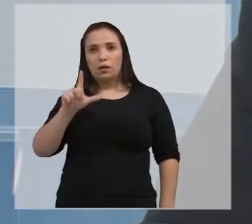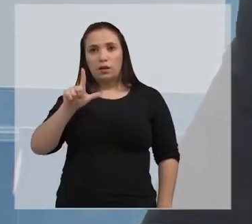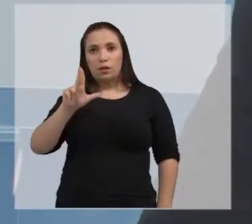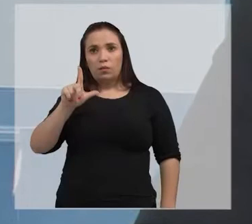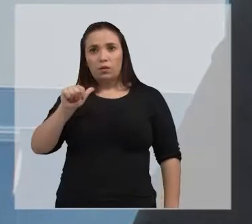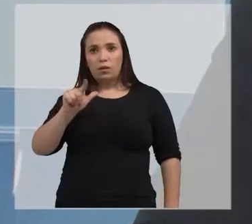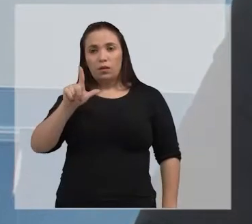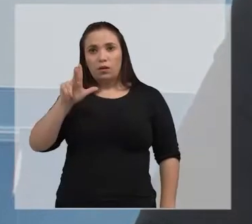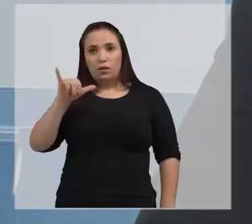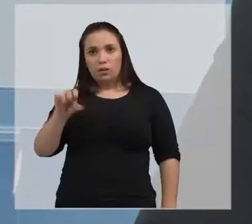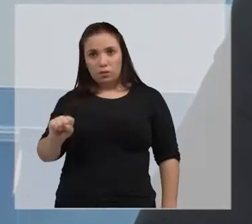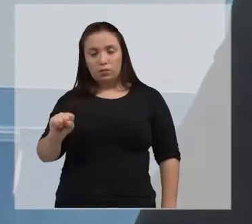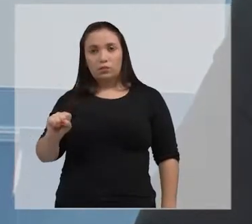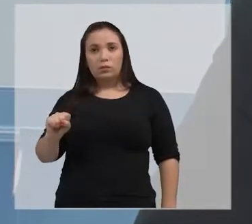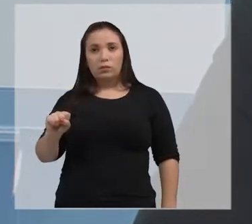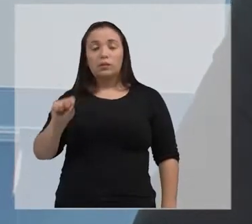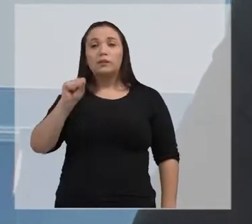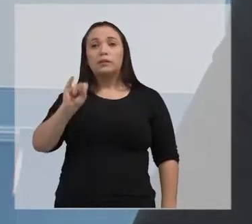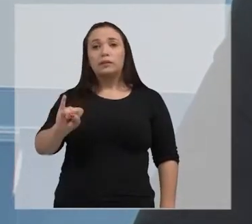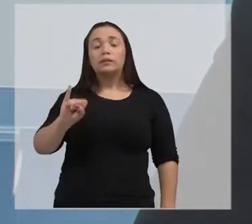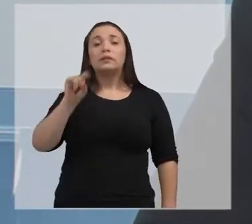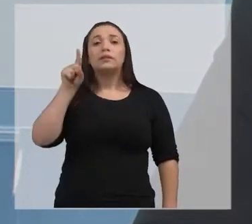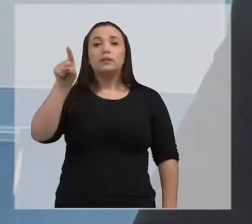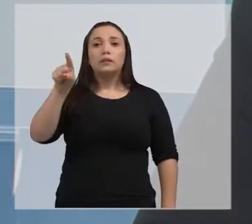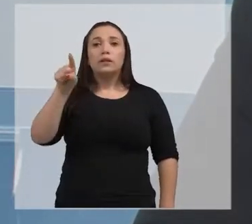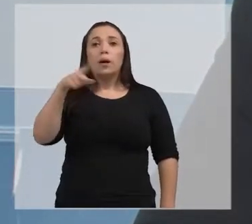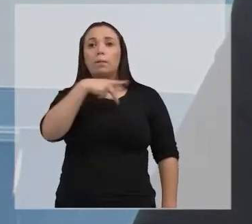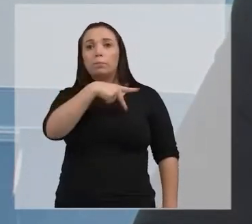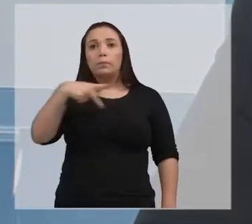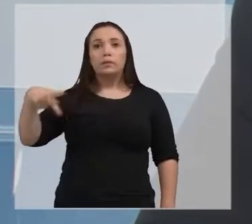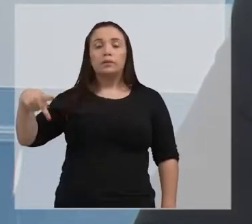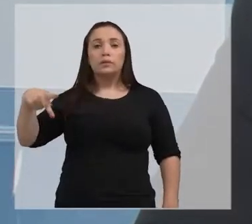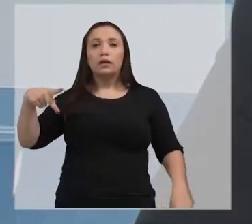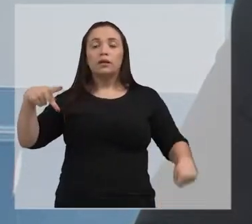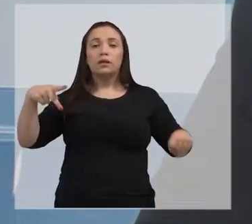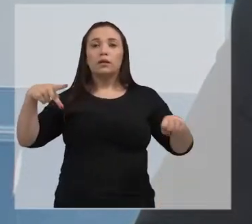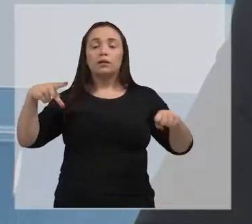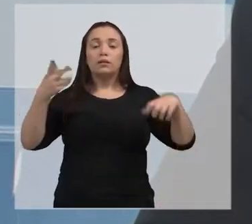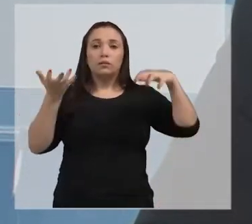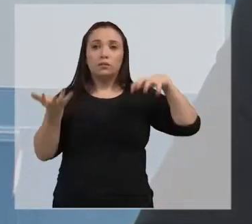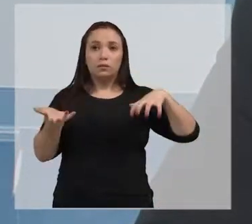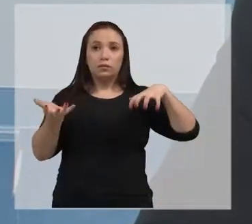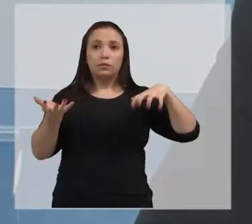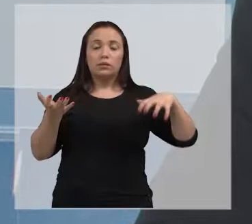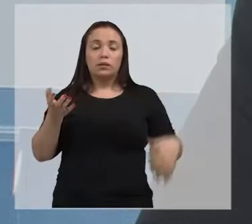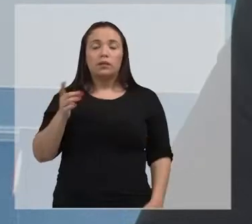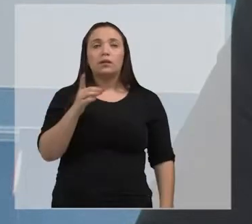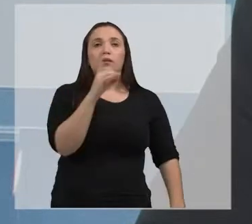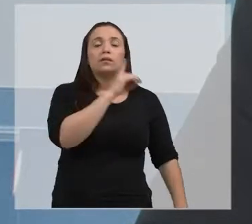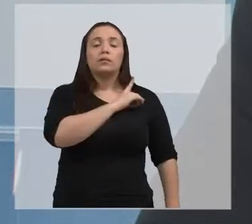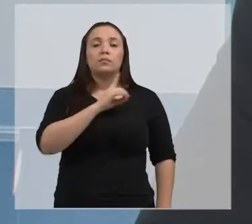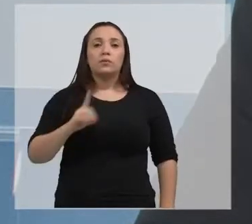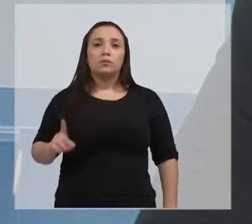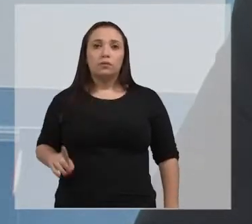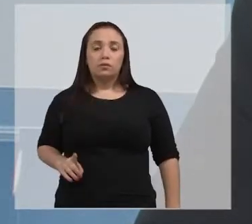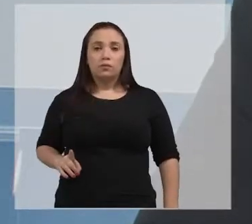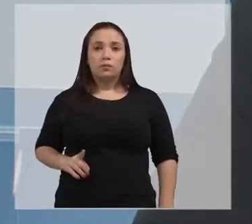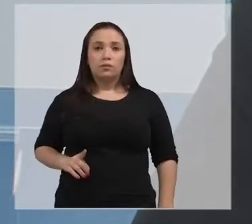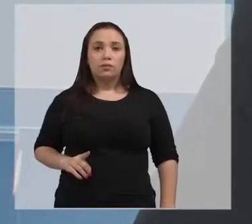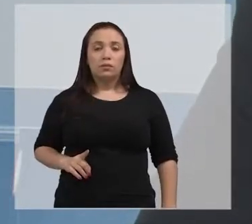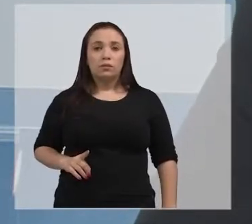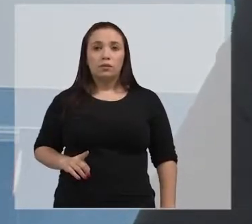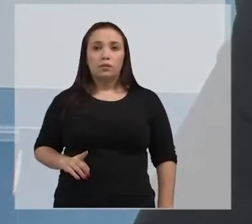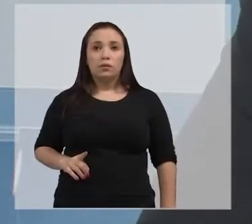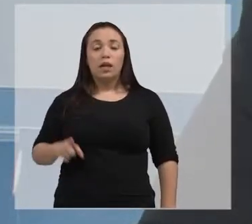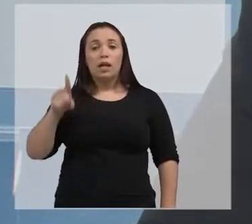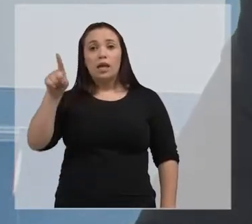Lula Lins se o presidente da Câmara dos Deputados